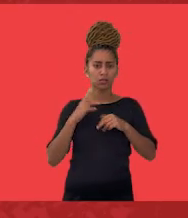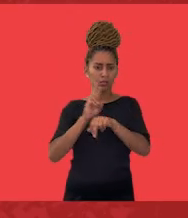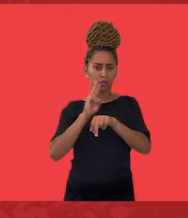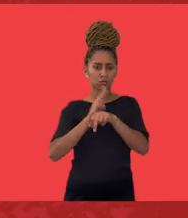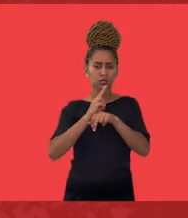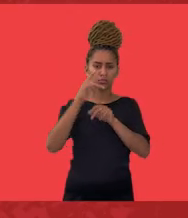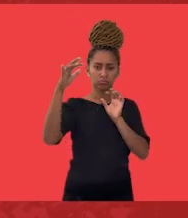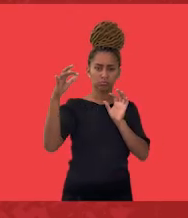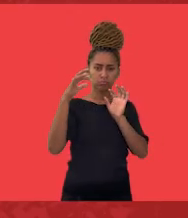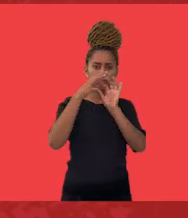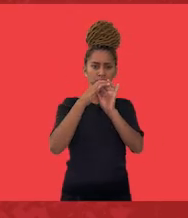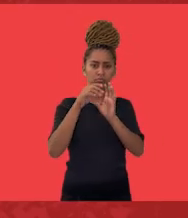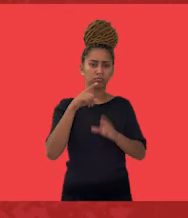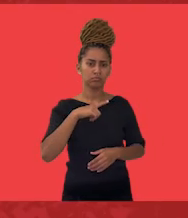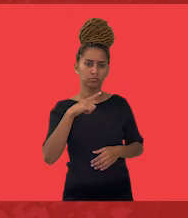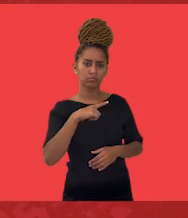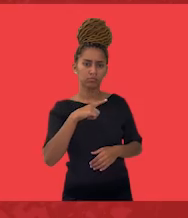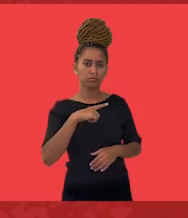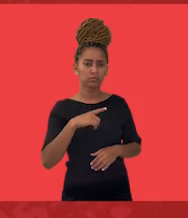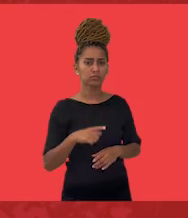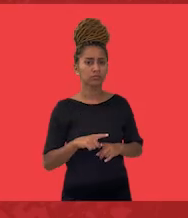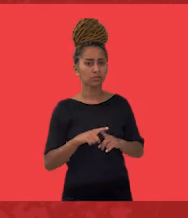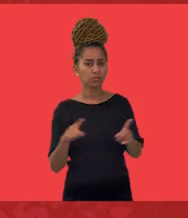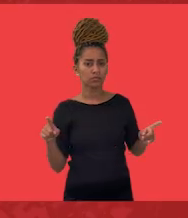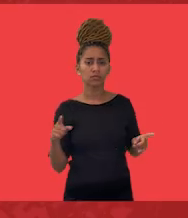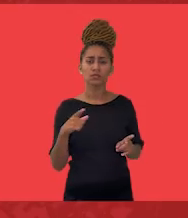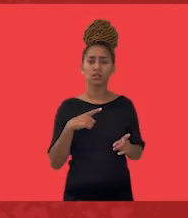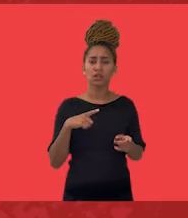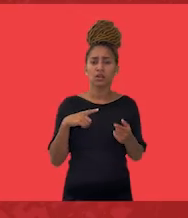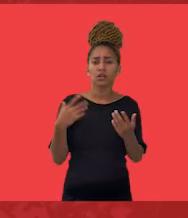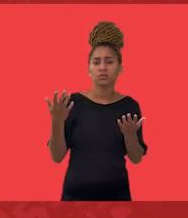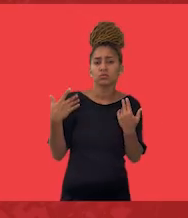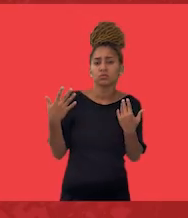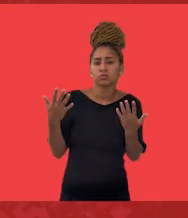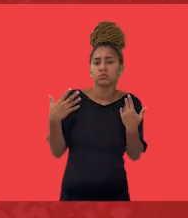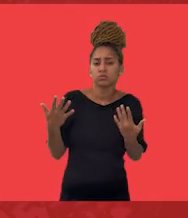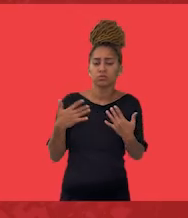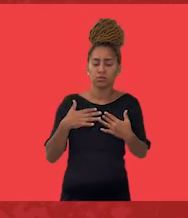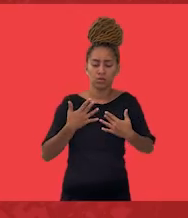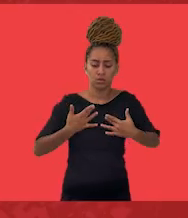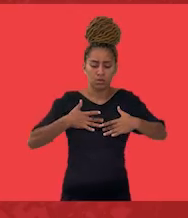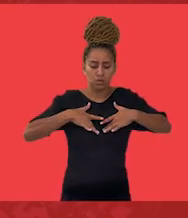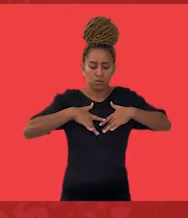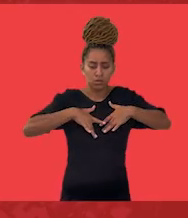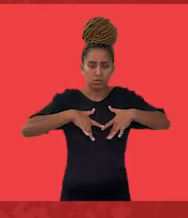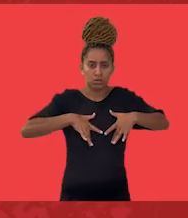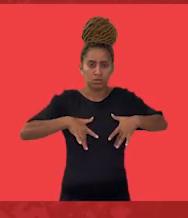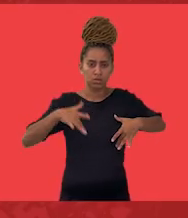megalomaníaco, em meio às chamas que reduzem a mobília a pó.